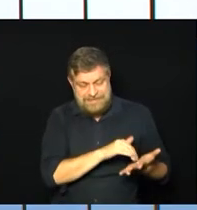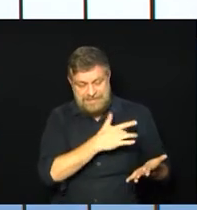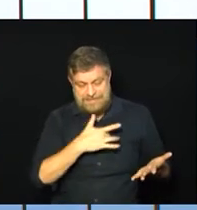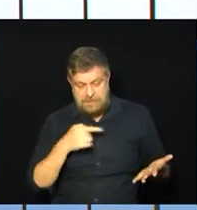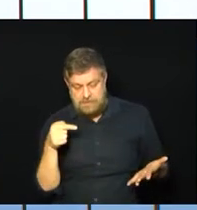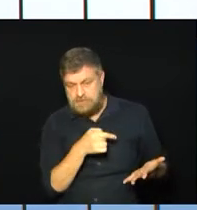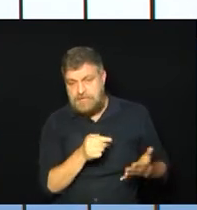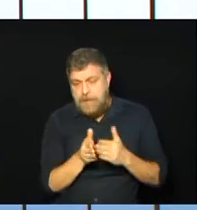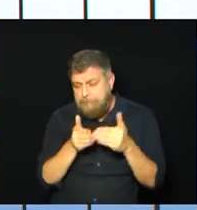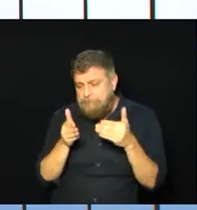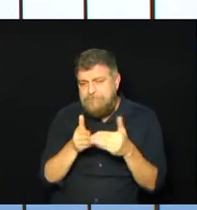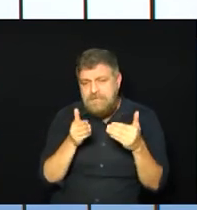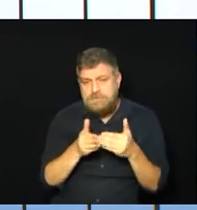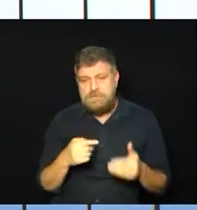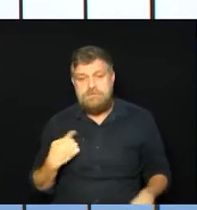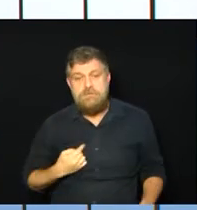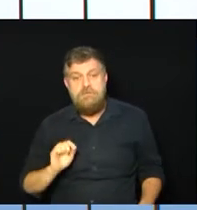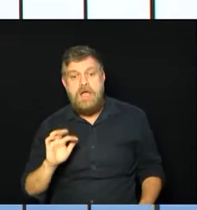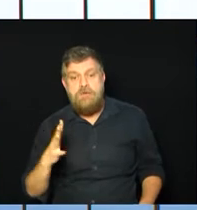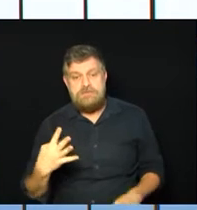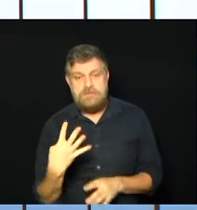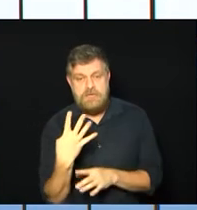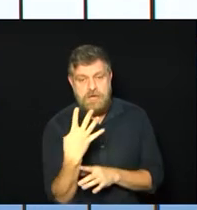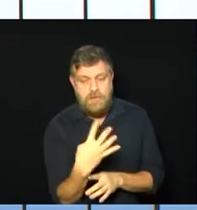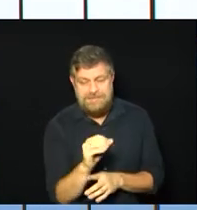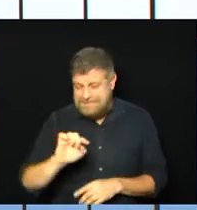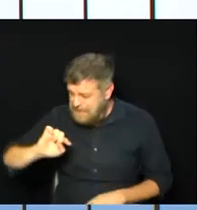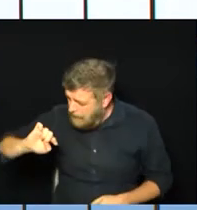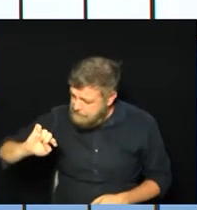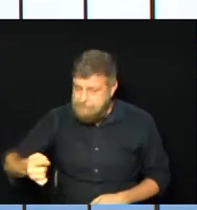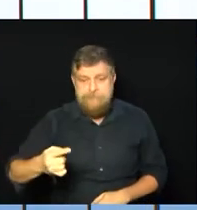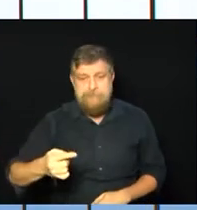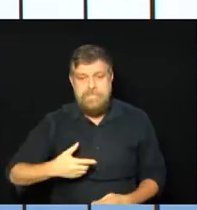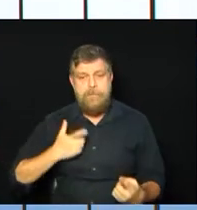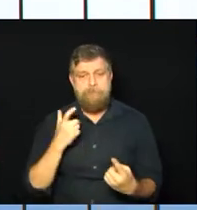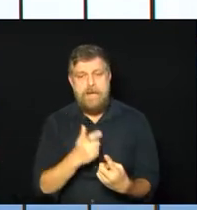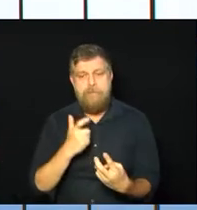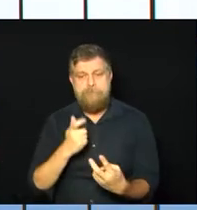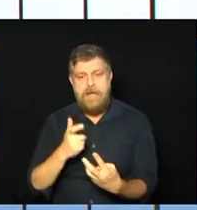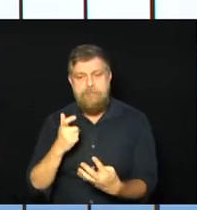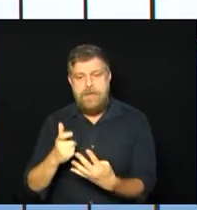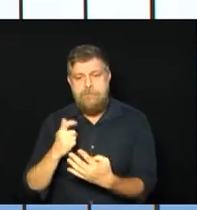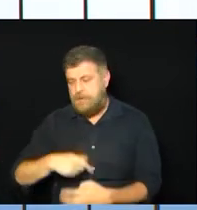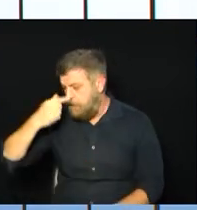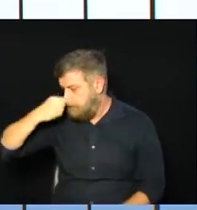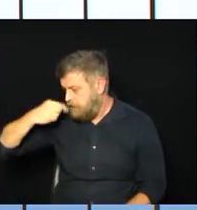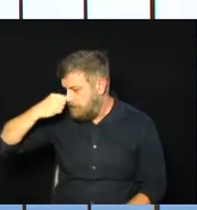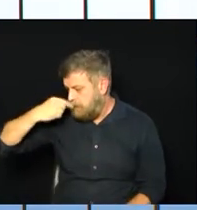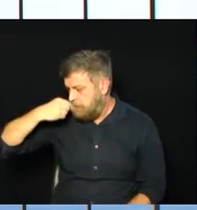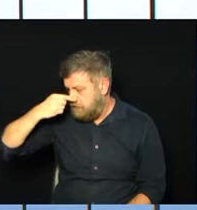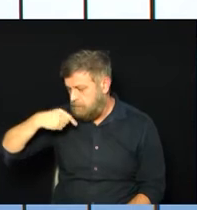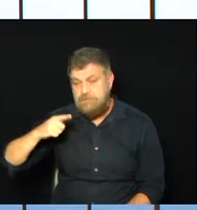capital fez um pedido. Então, serão 400 mil doses da vacina contra a influenza que